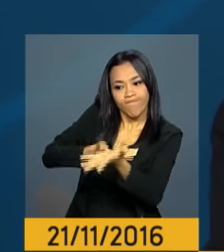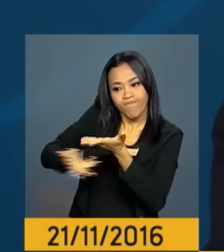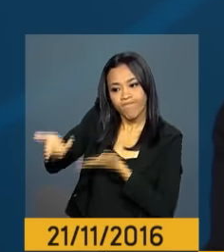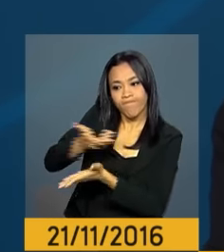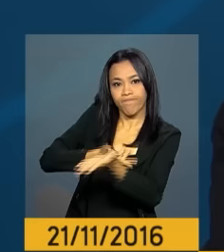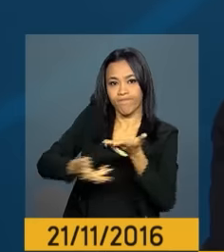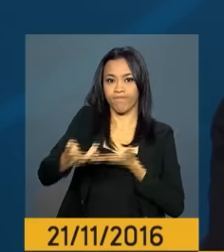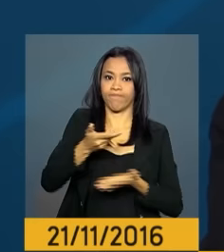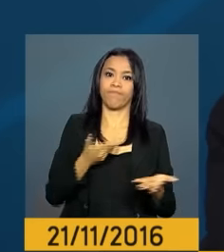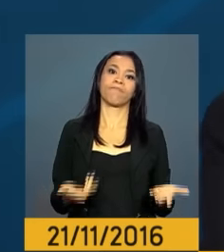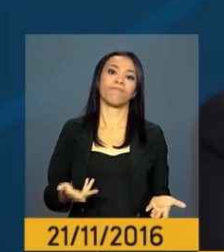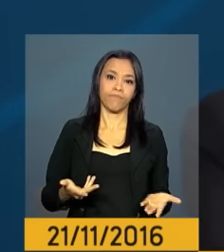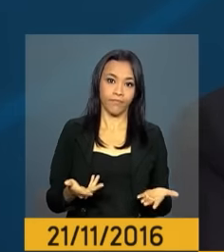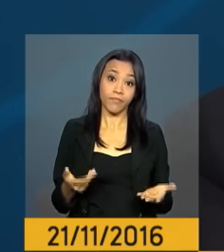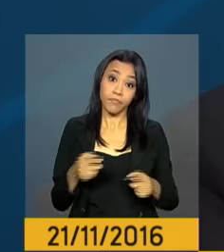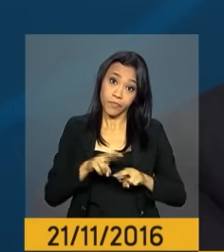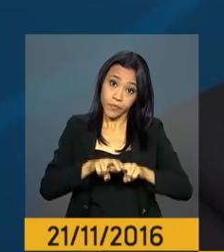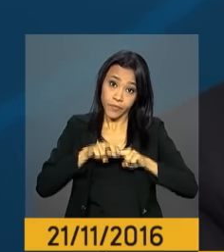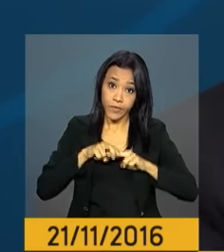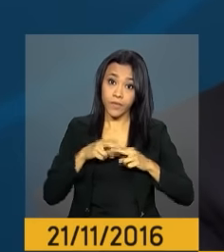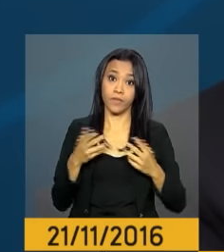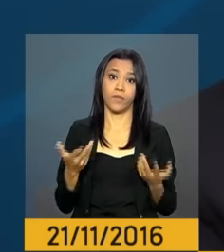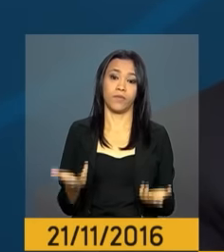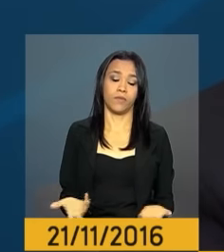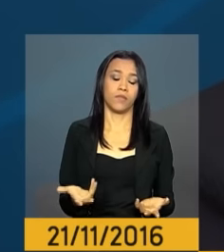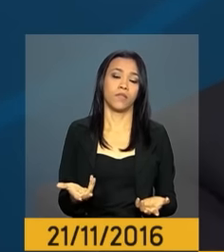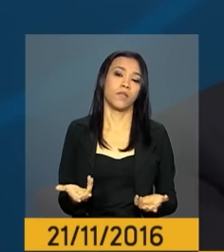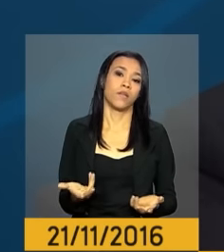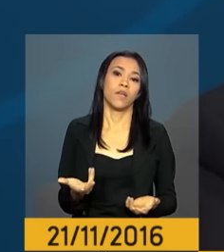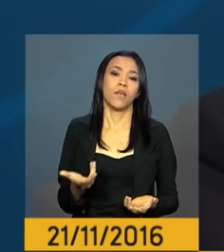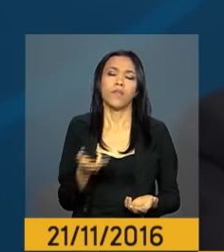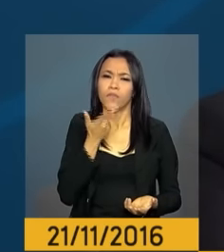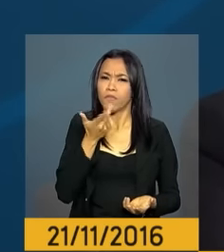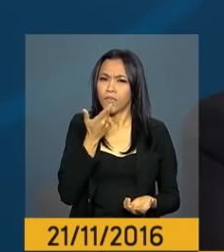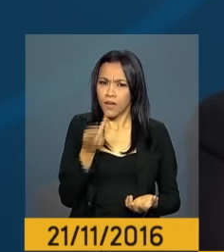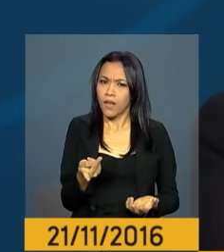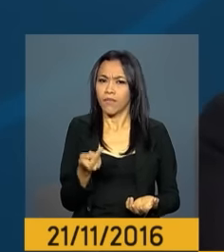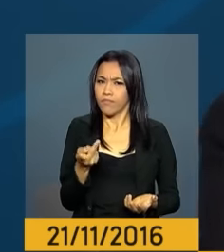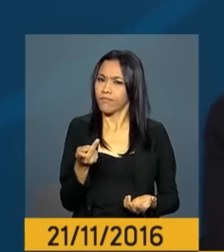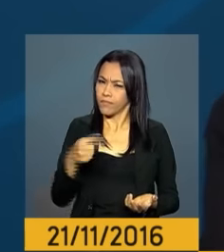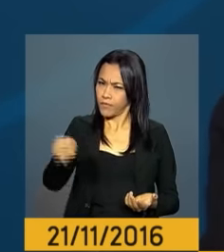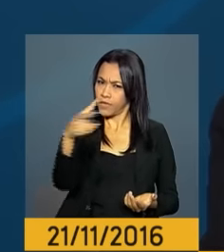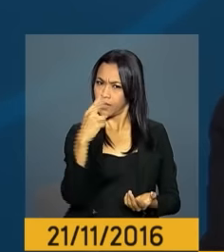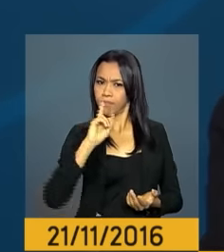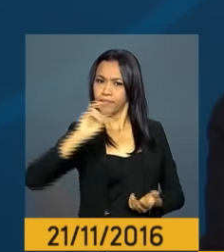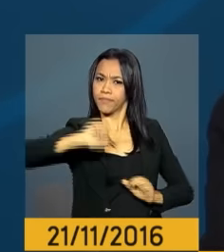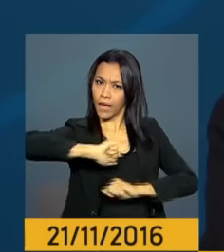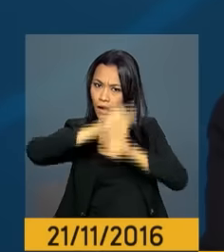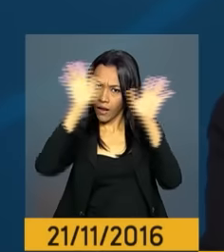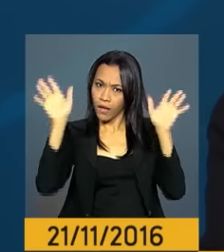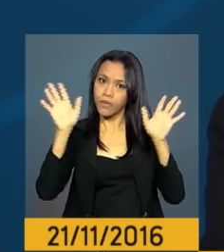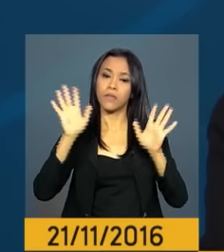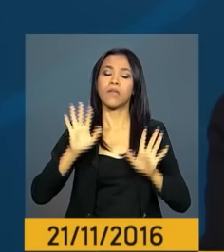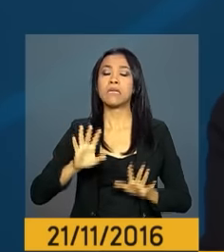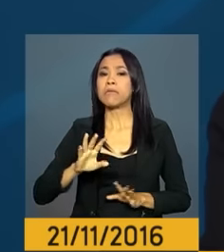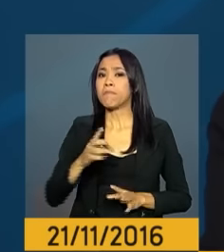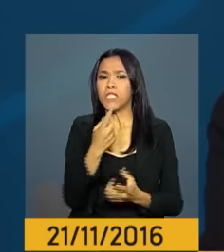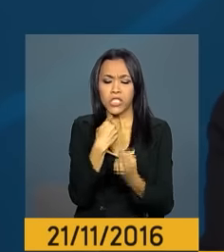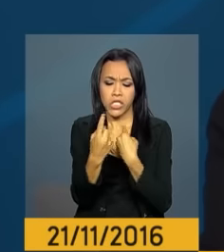dialogar. Portanto, vou dizer talvez uma obviedade, mas não há